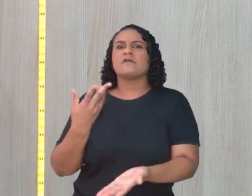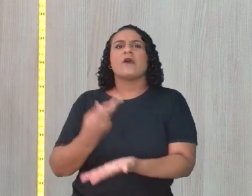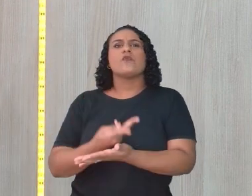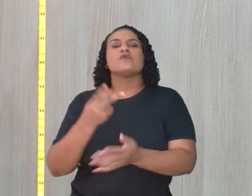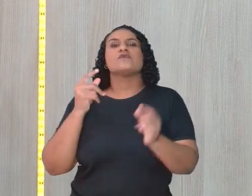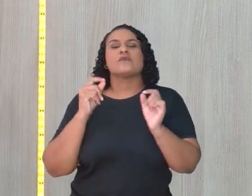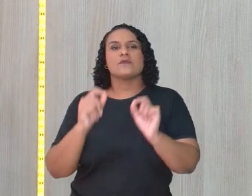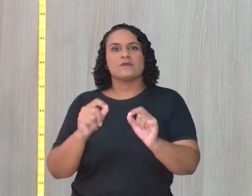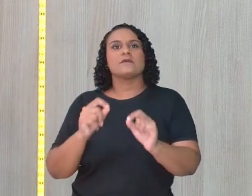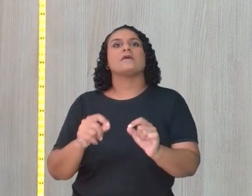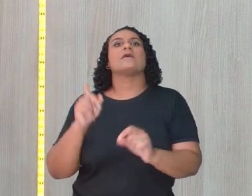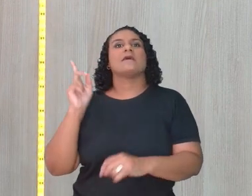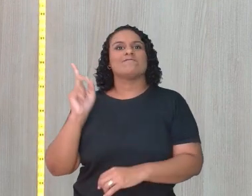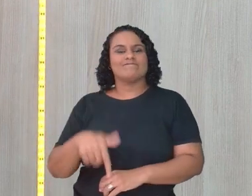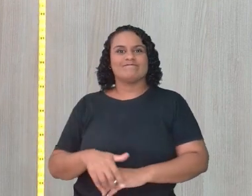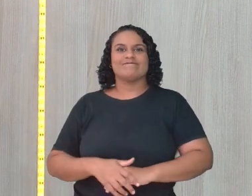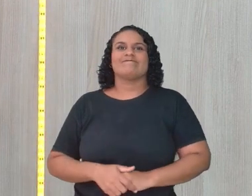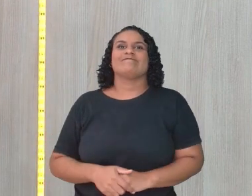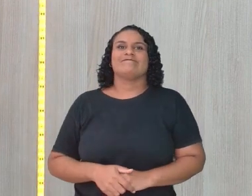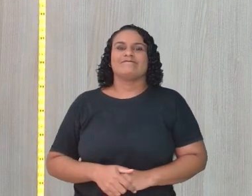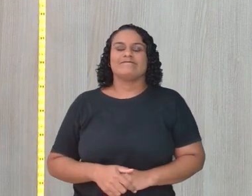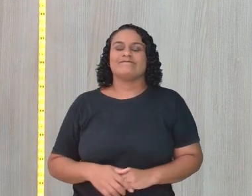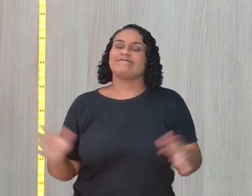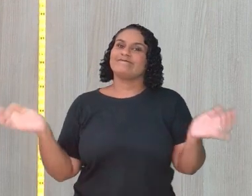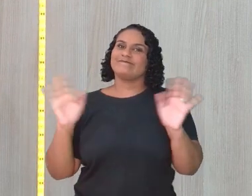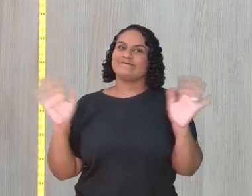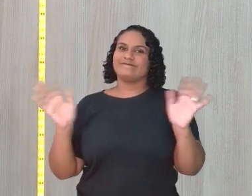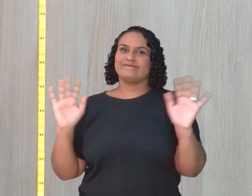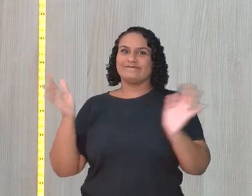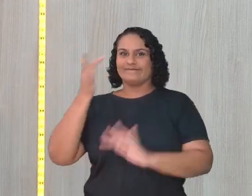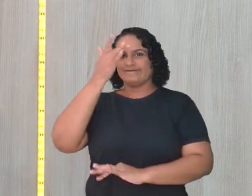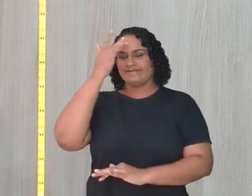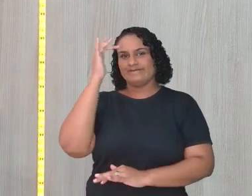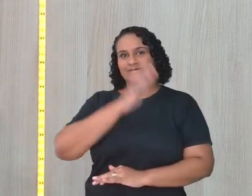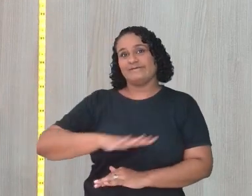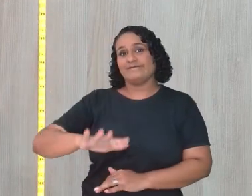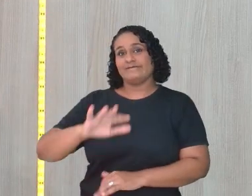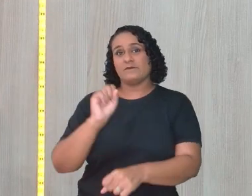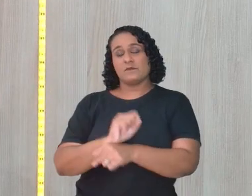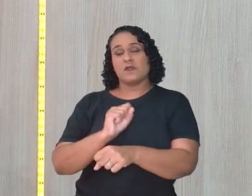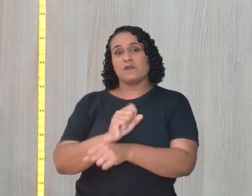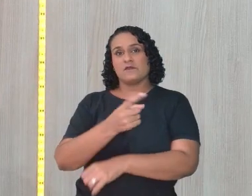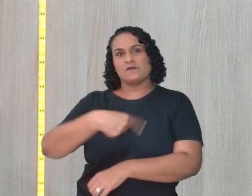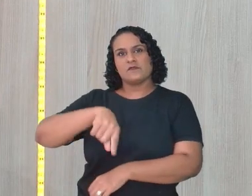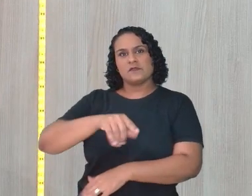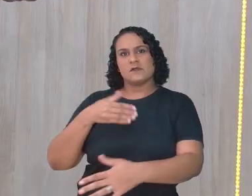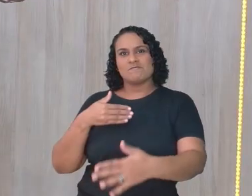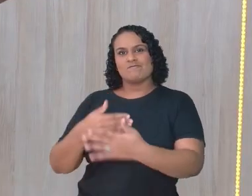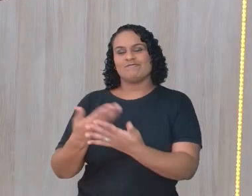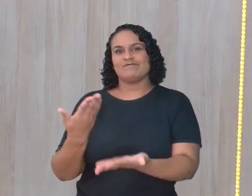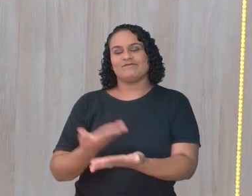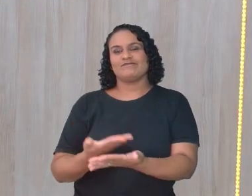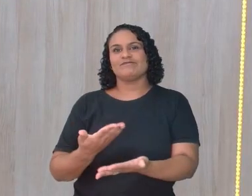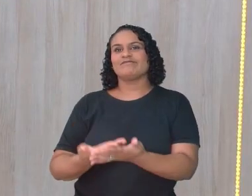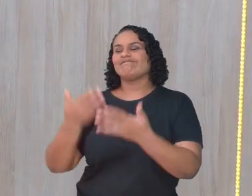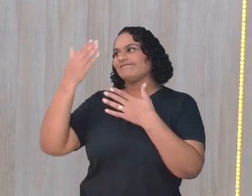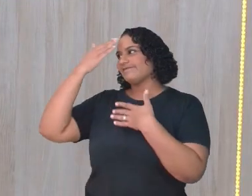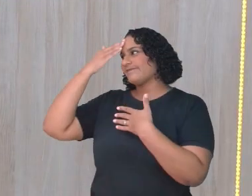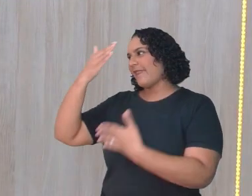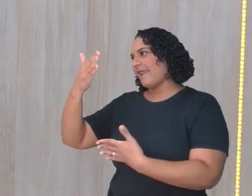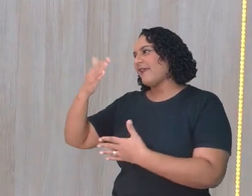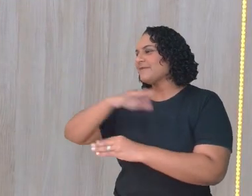que foi uma paternogênese, tá certo? Tchau, tchau, pessoal. Aguardo vocês na próxima aula. Obrigada, professora Isabel,